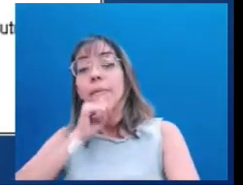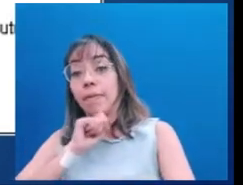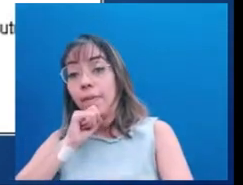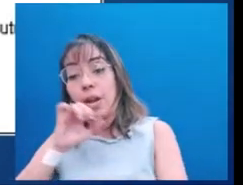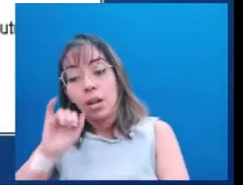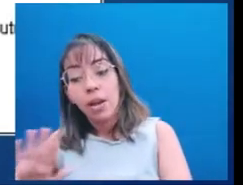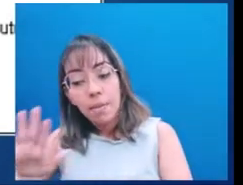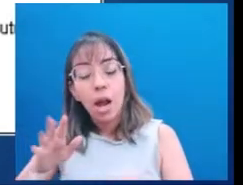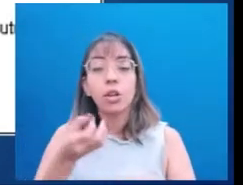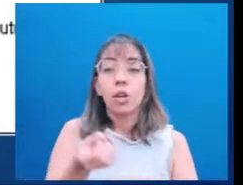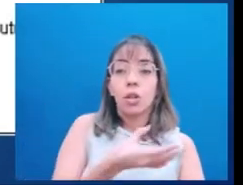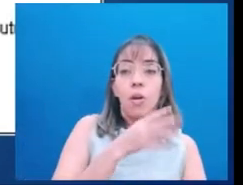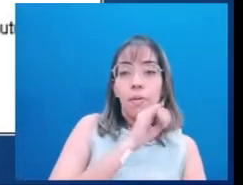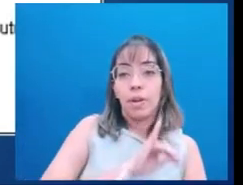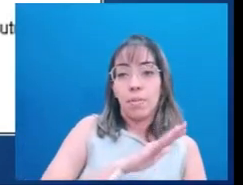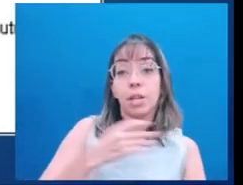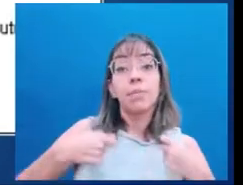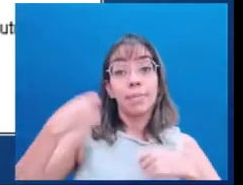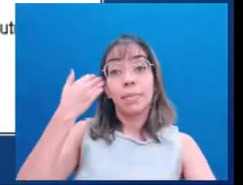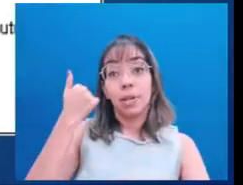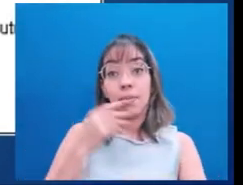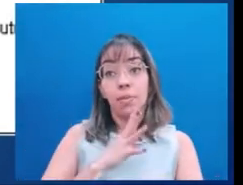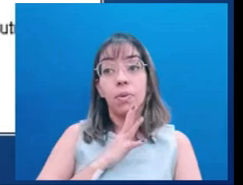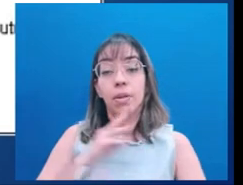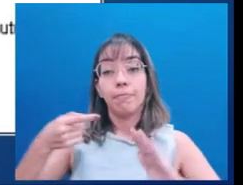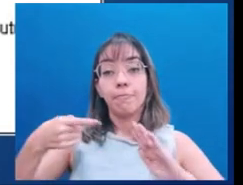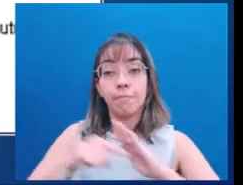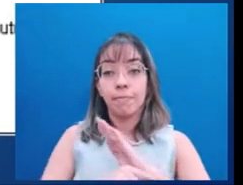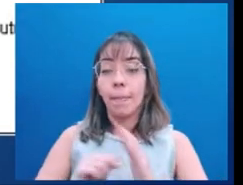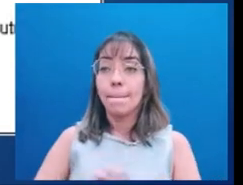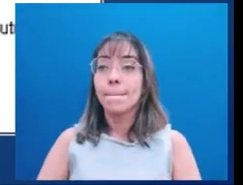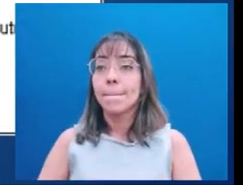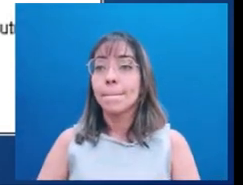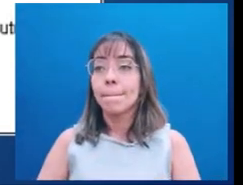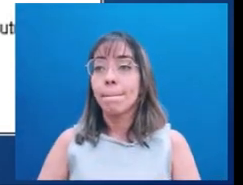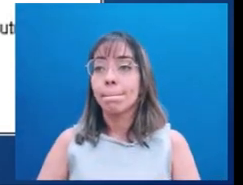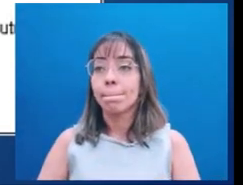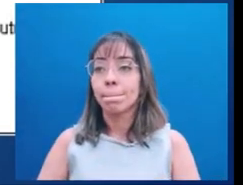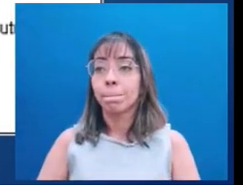importante também conhecer os pictogramas antigos.